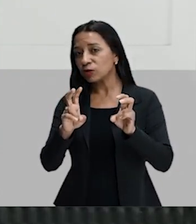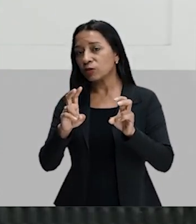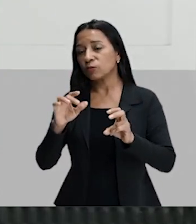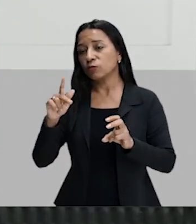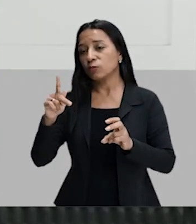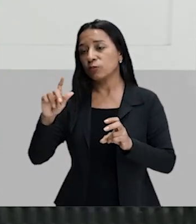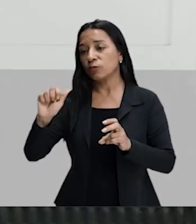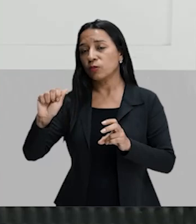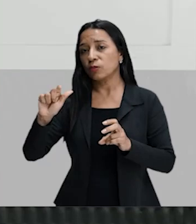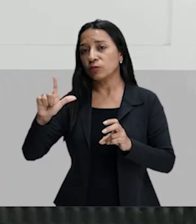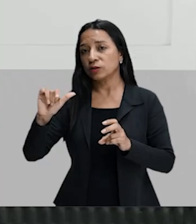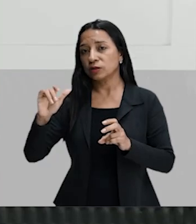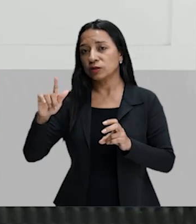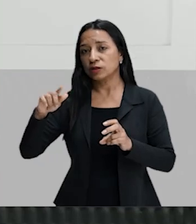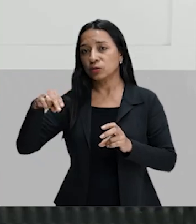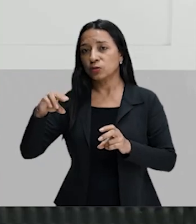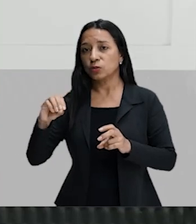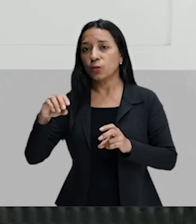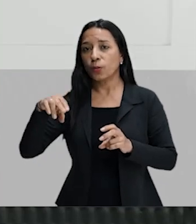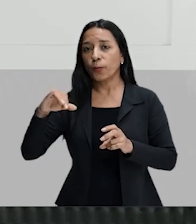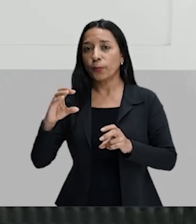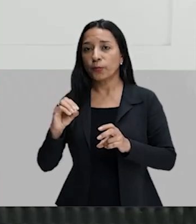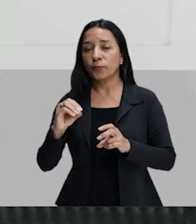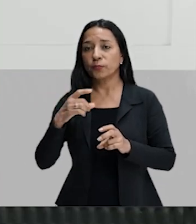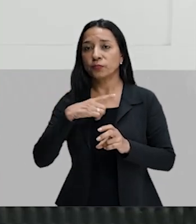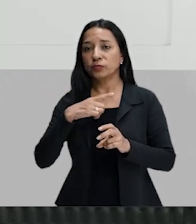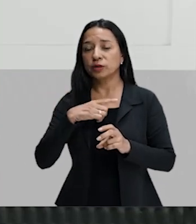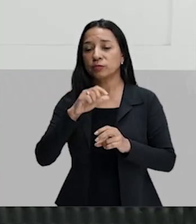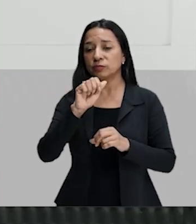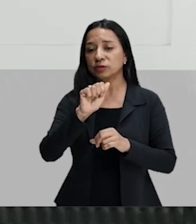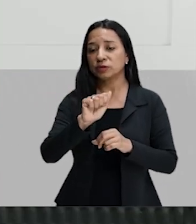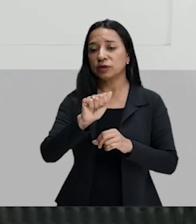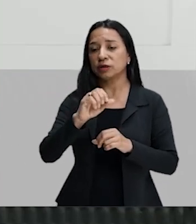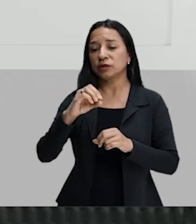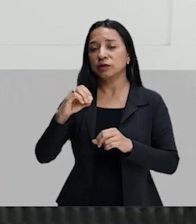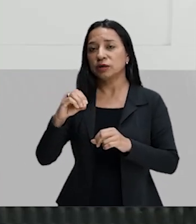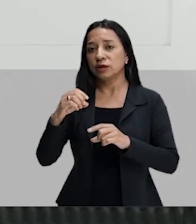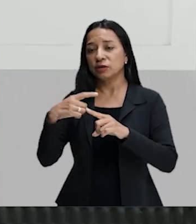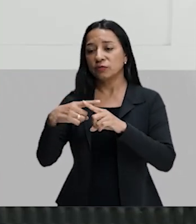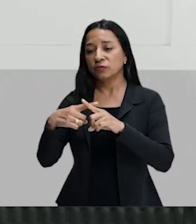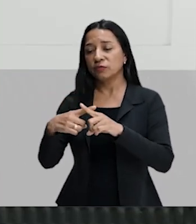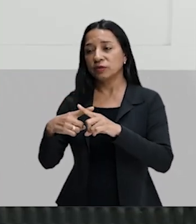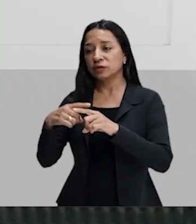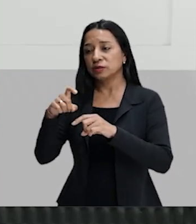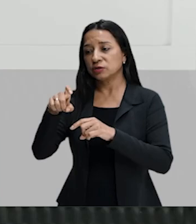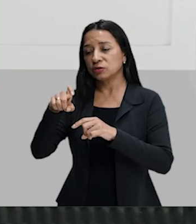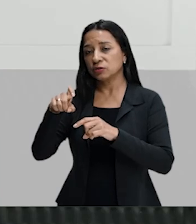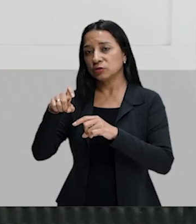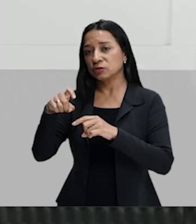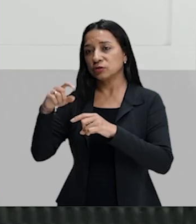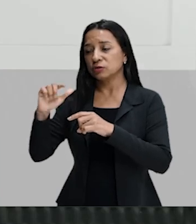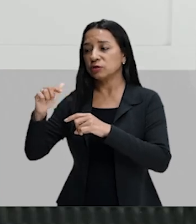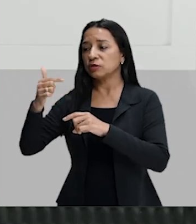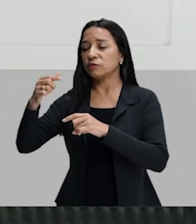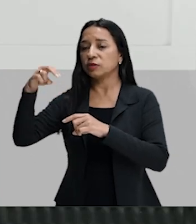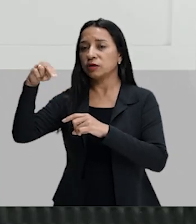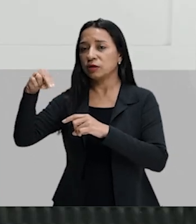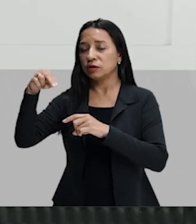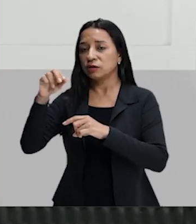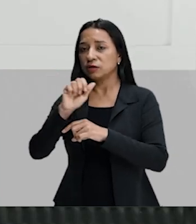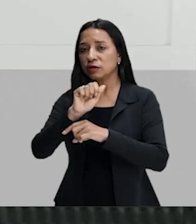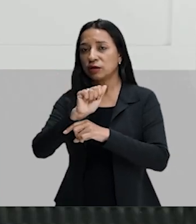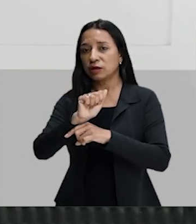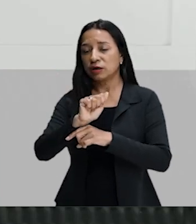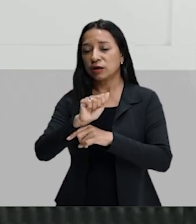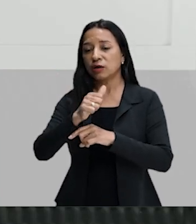Então nós temos que o A0 vezes x elevado a n, o A1